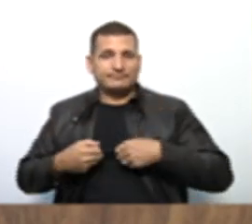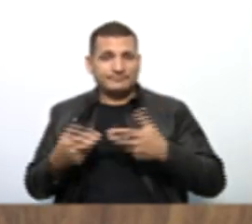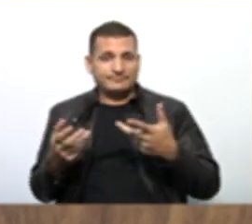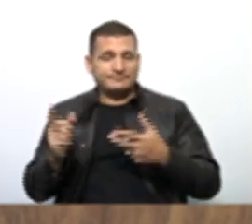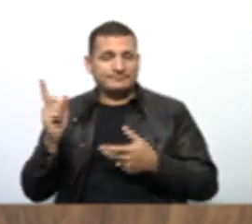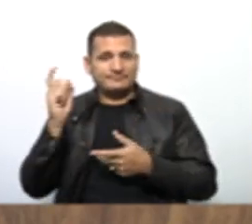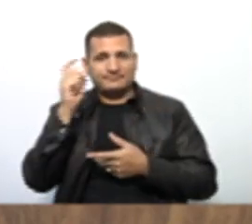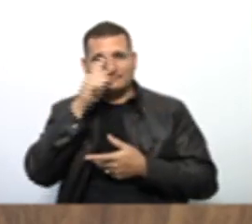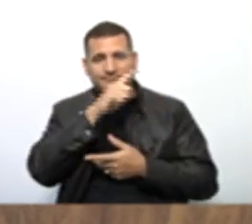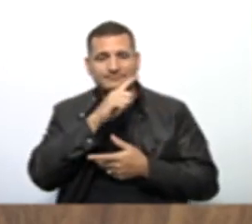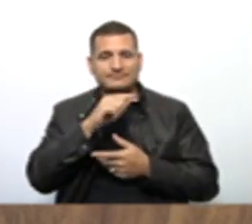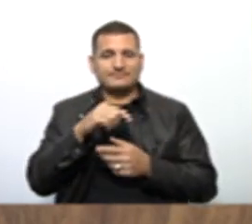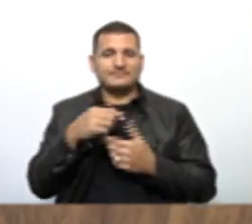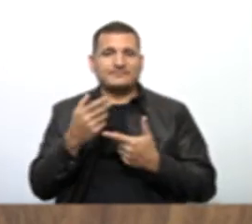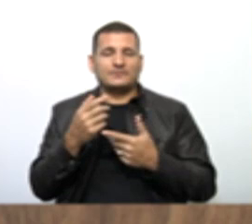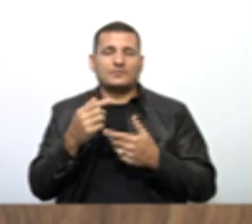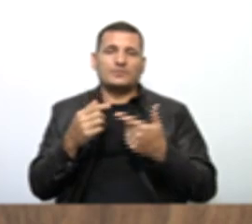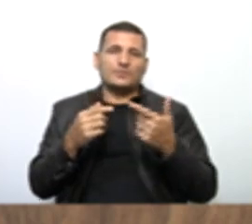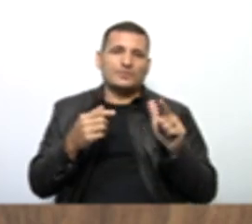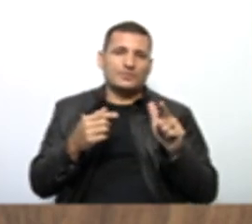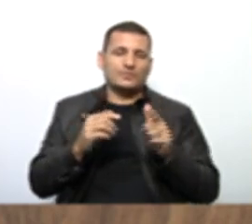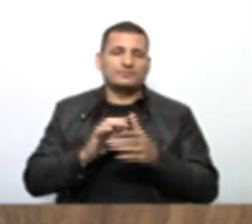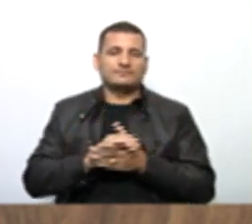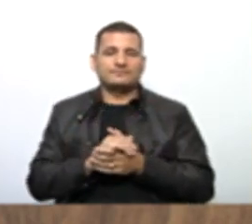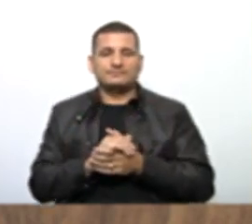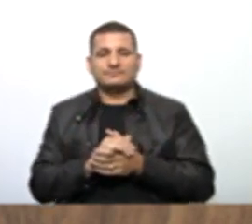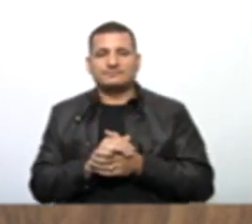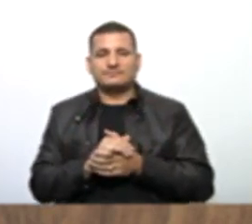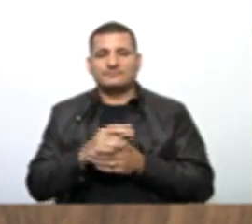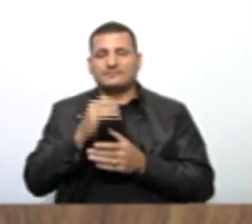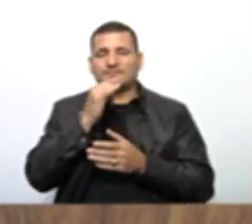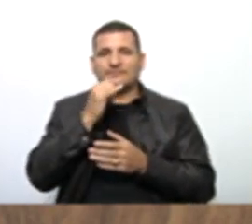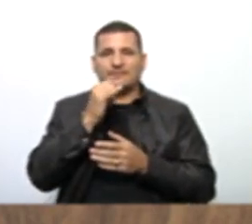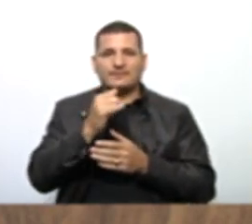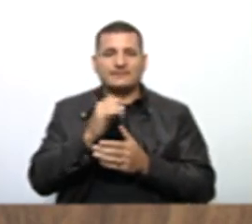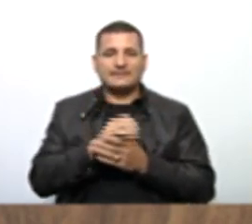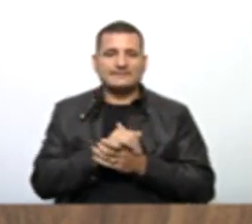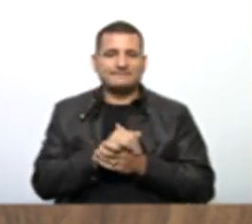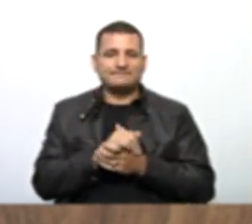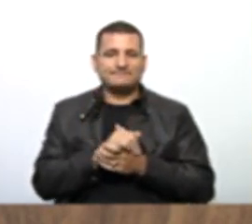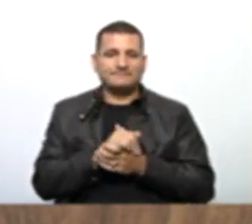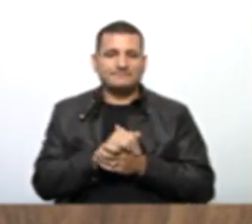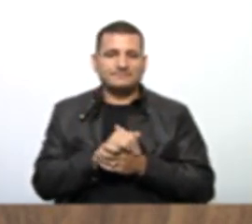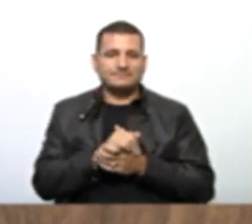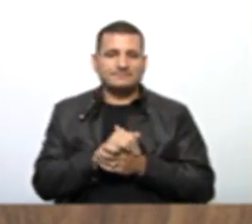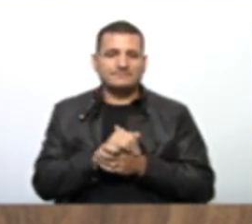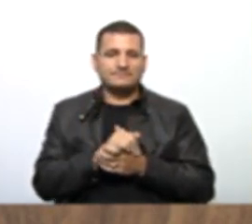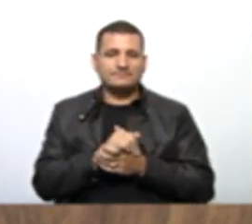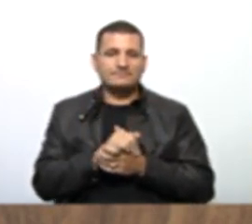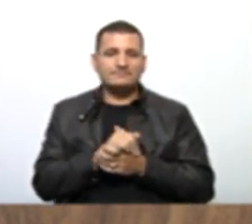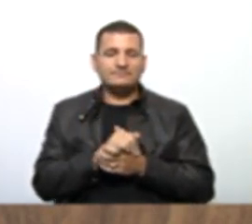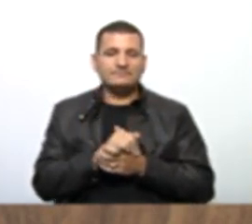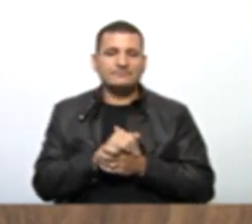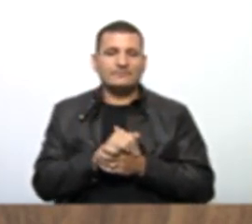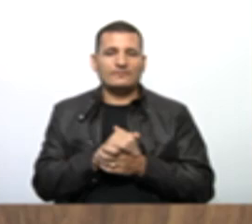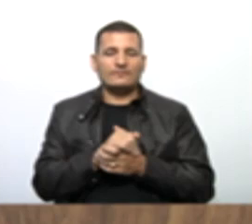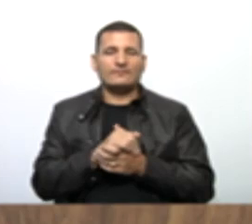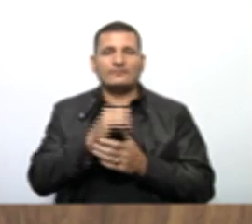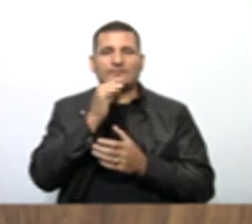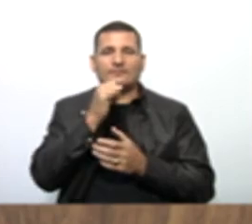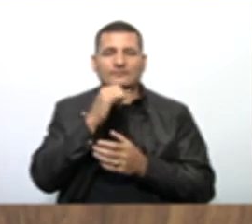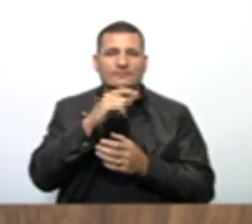processo então a gente vai partir para os cenários se eu tiver um é um um mundo uma via exclusiva para